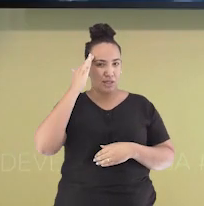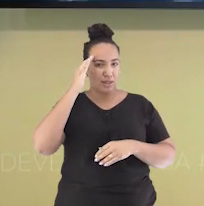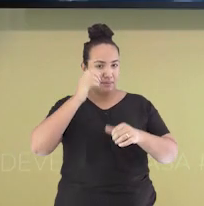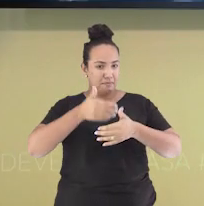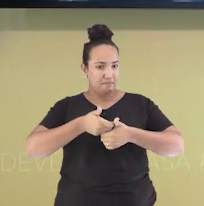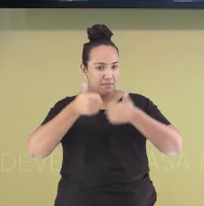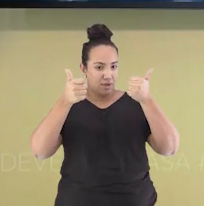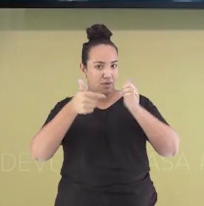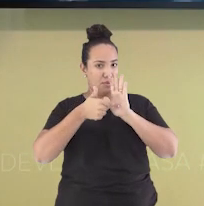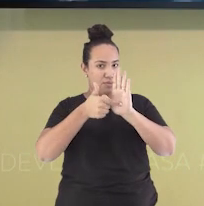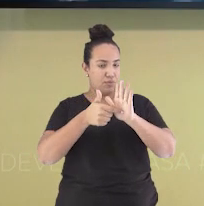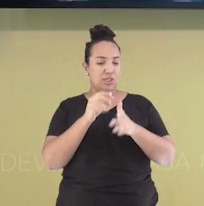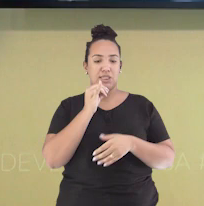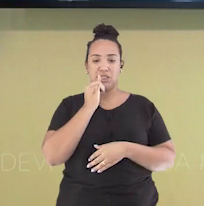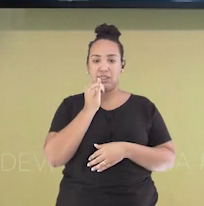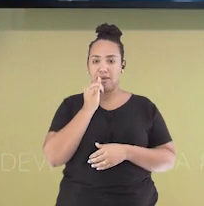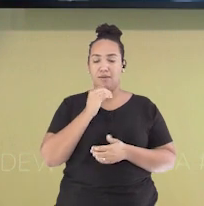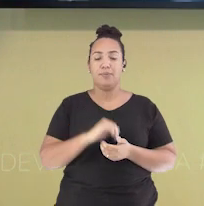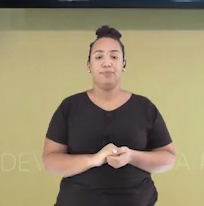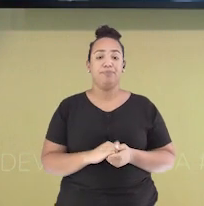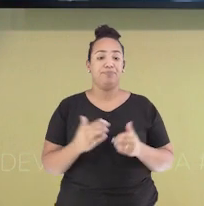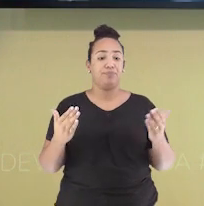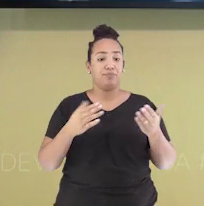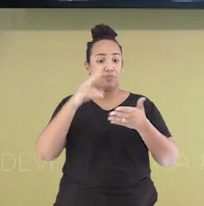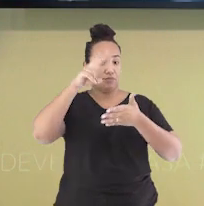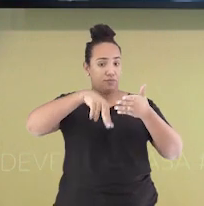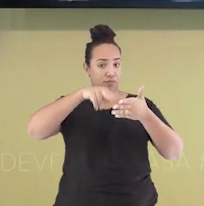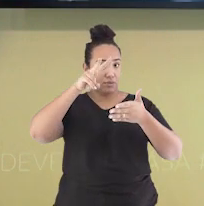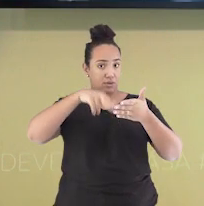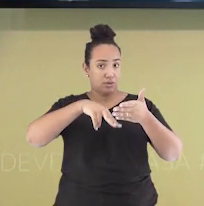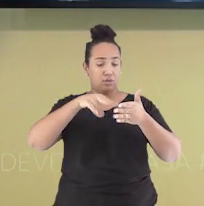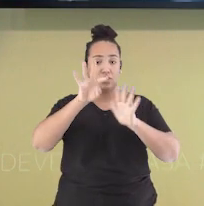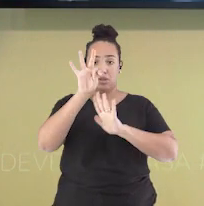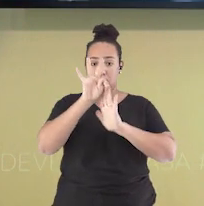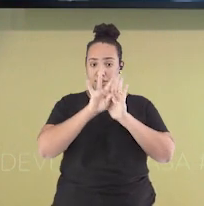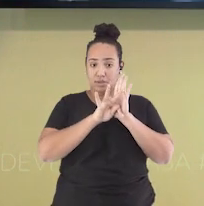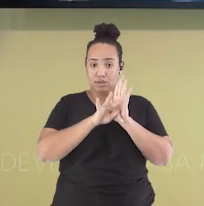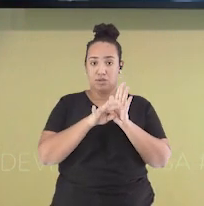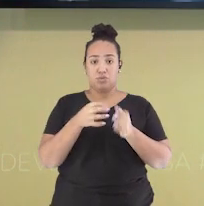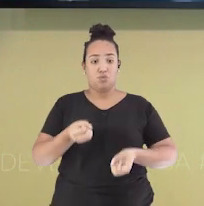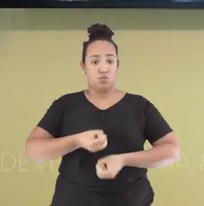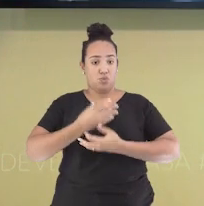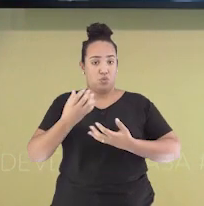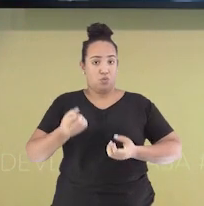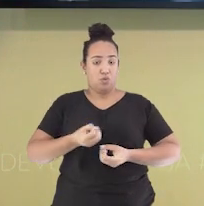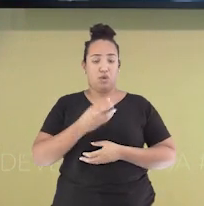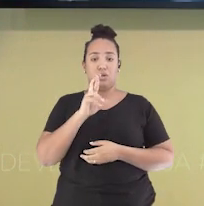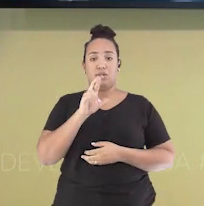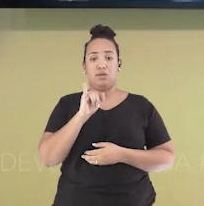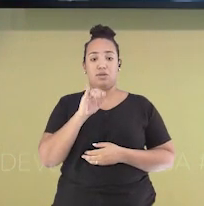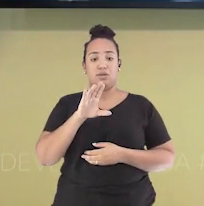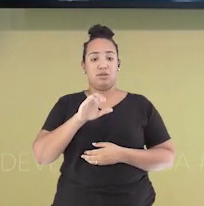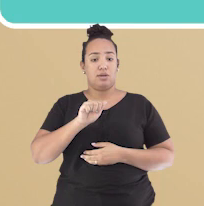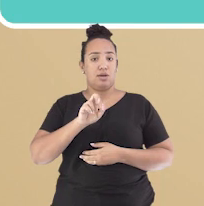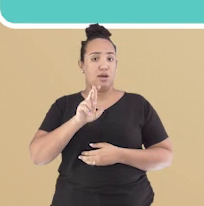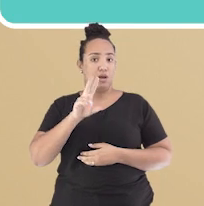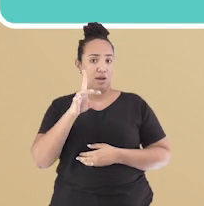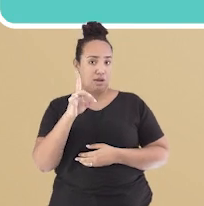de um exemplo? Vamos ler um trecho do conto Circuito Fechado, do poeta alagoano Ricardo